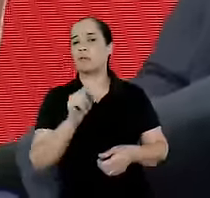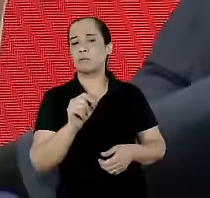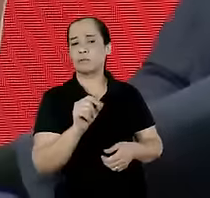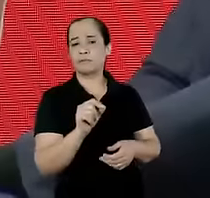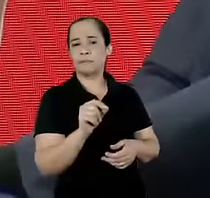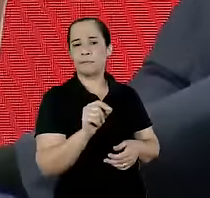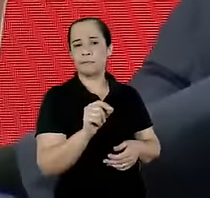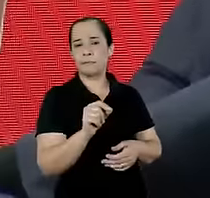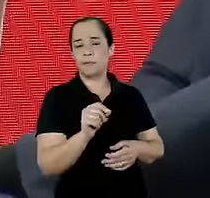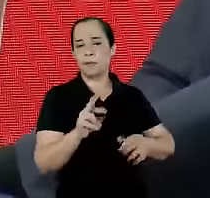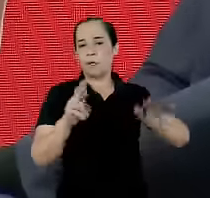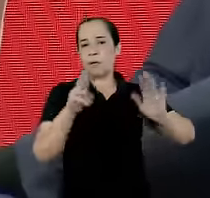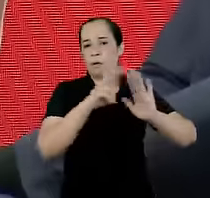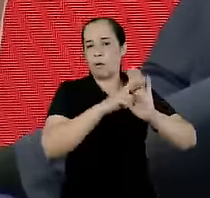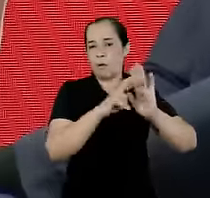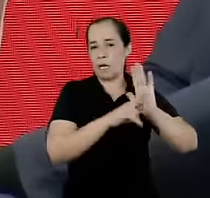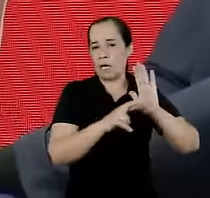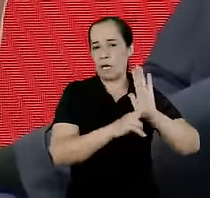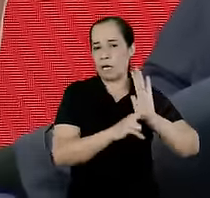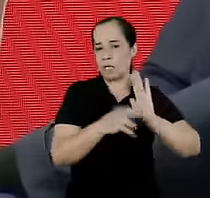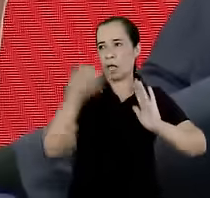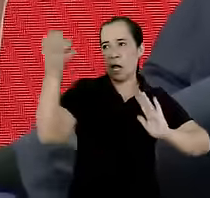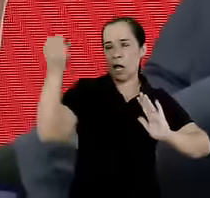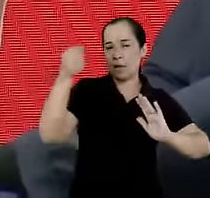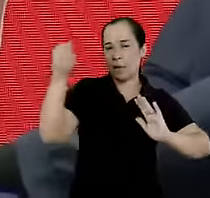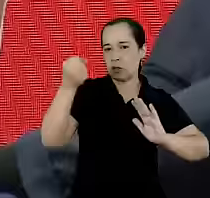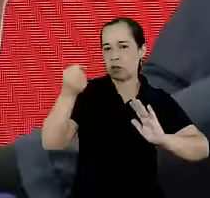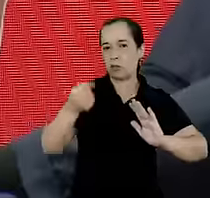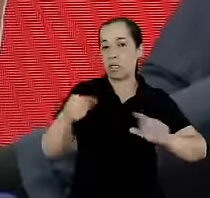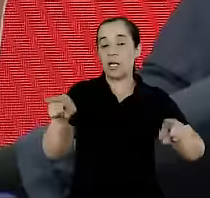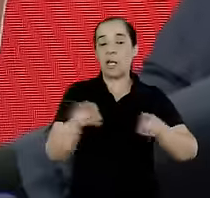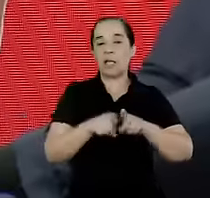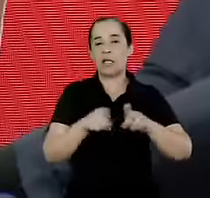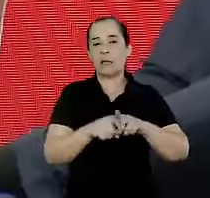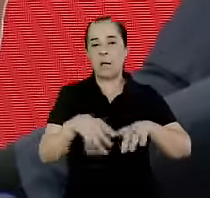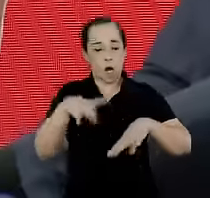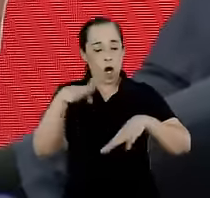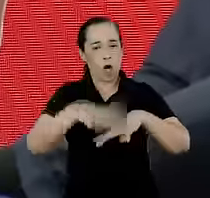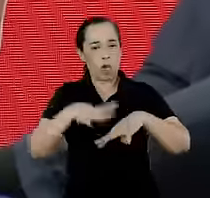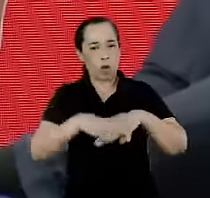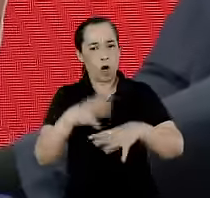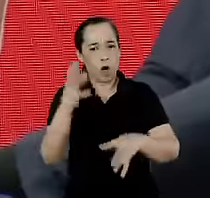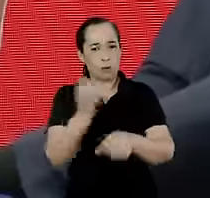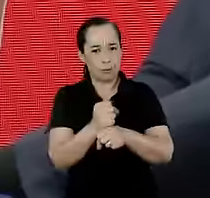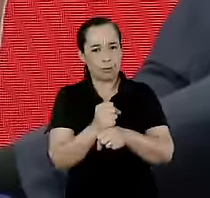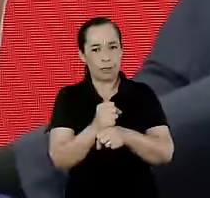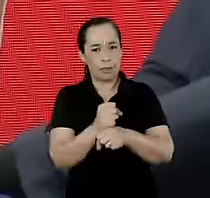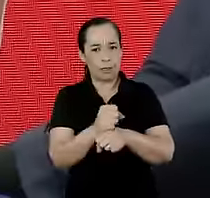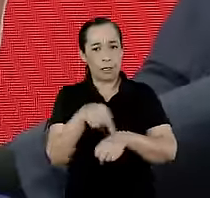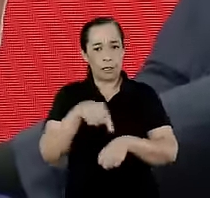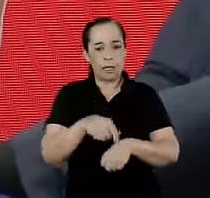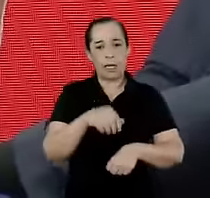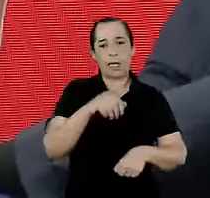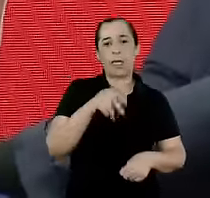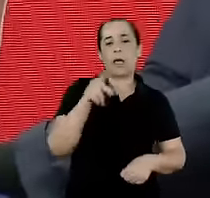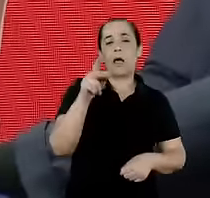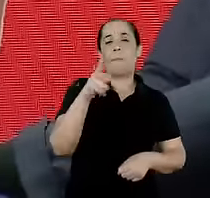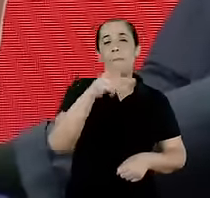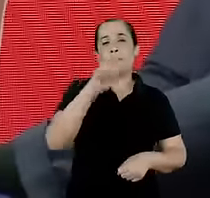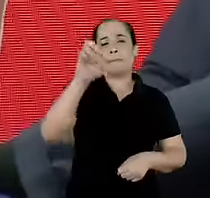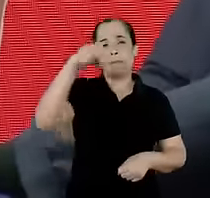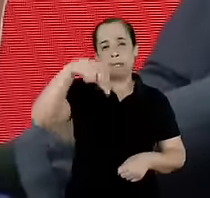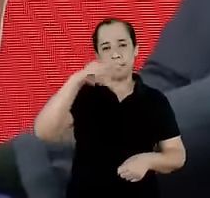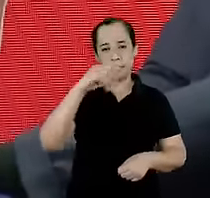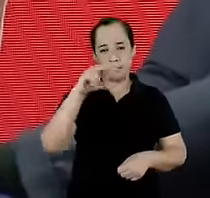regulação de fundos de pensão com a regulação e a contabilidade de fundos de pensão No Brasil se olha pra carteira dos fundos de pensão ela